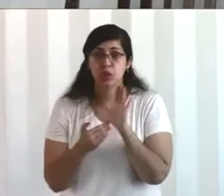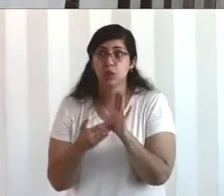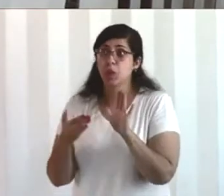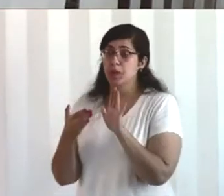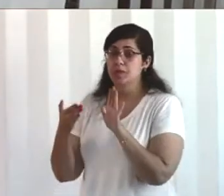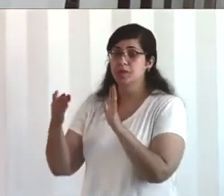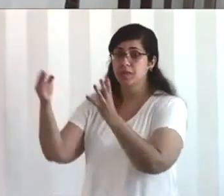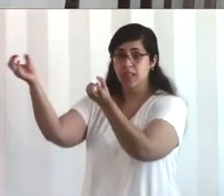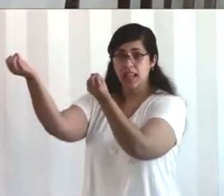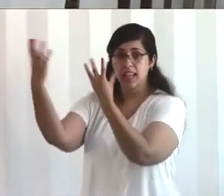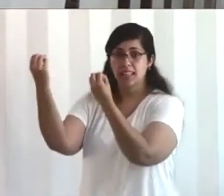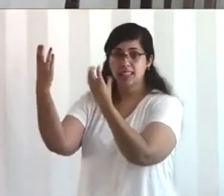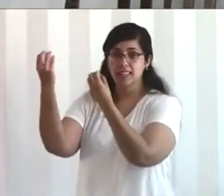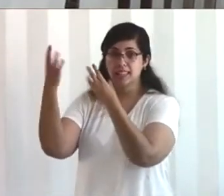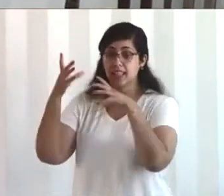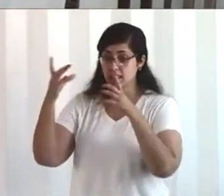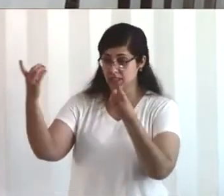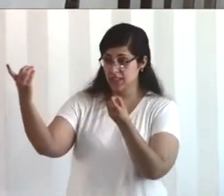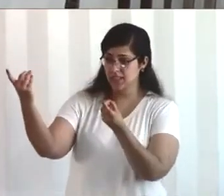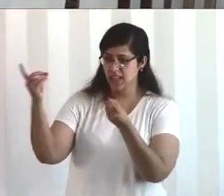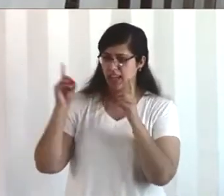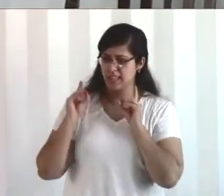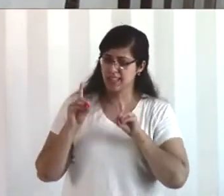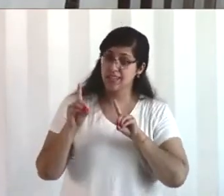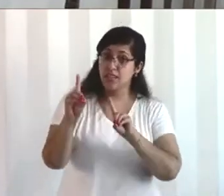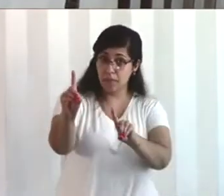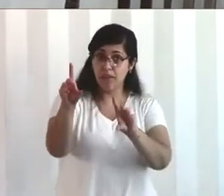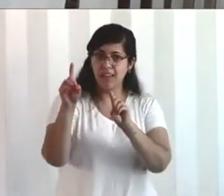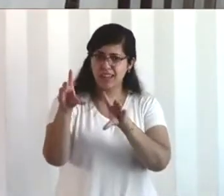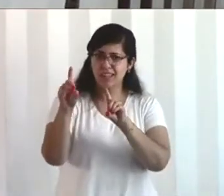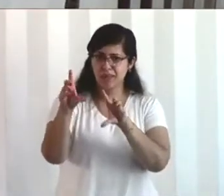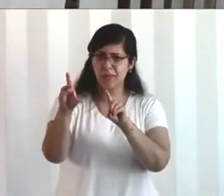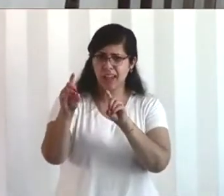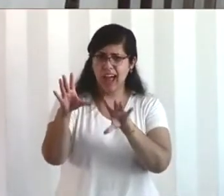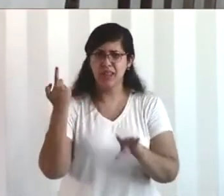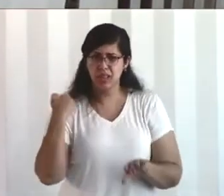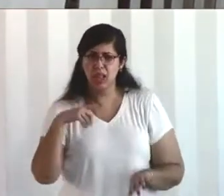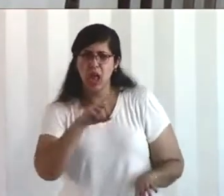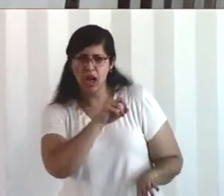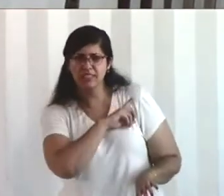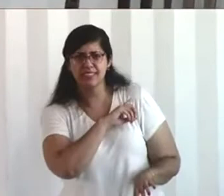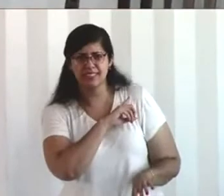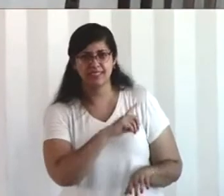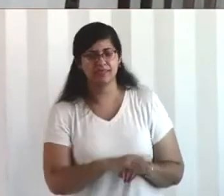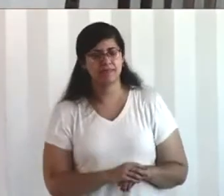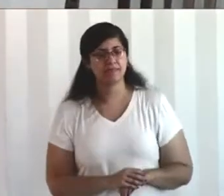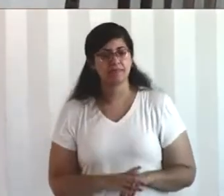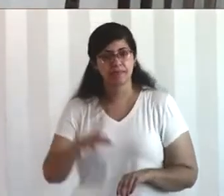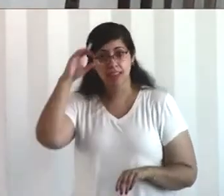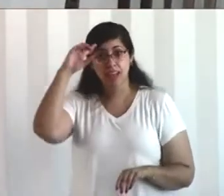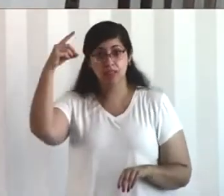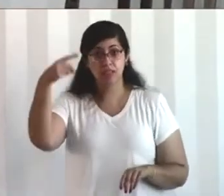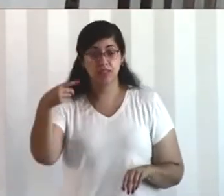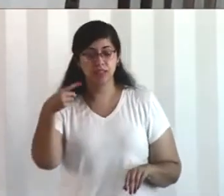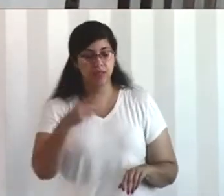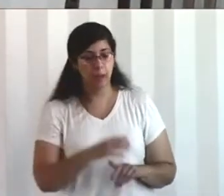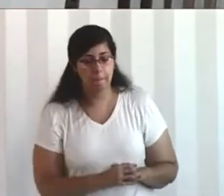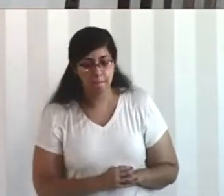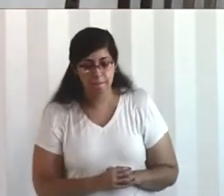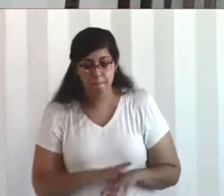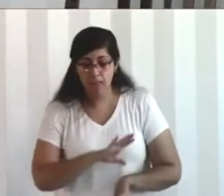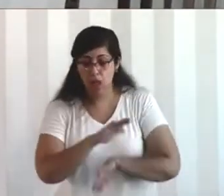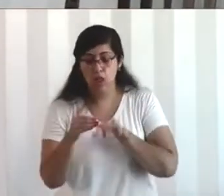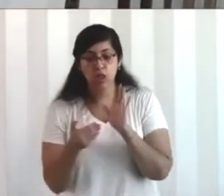discipulado. Está na grande comissão. Toda autoridade me foi dada nos céus e na terra, por isso fazei